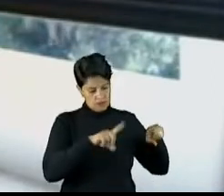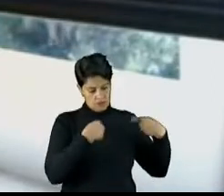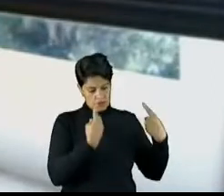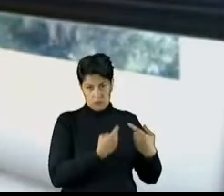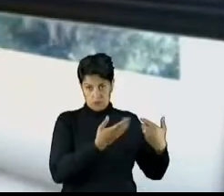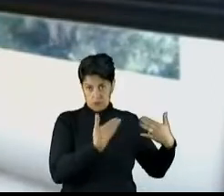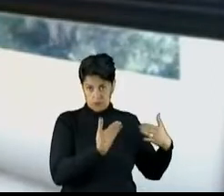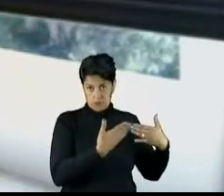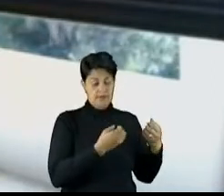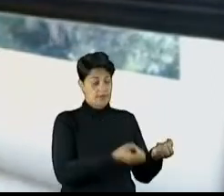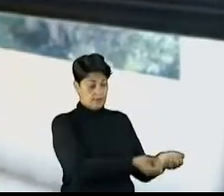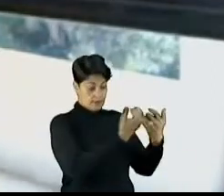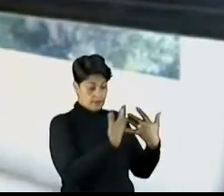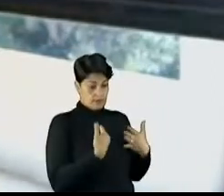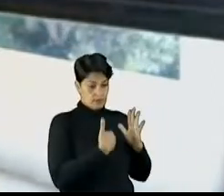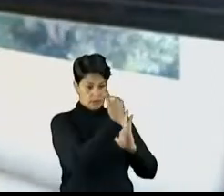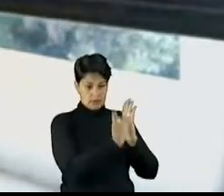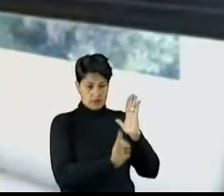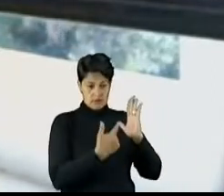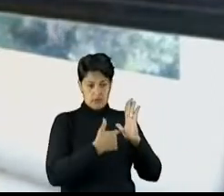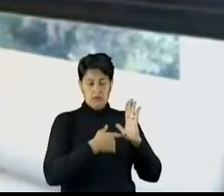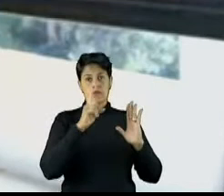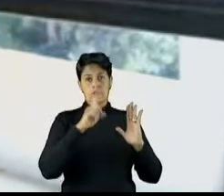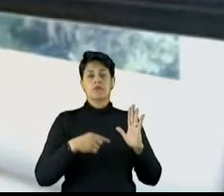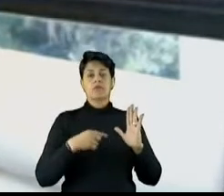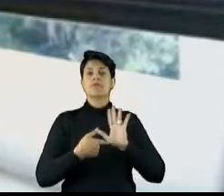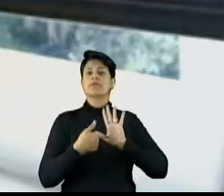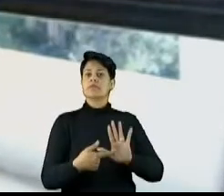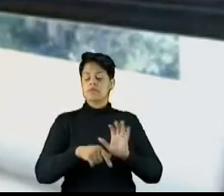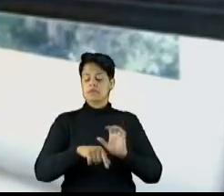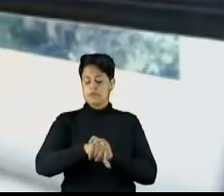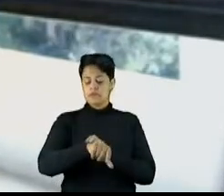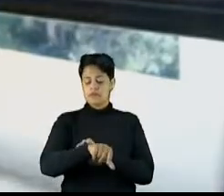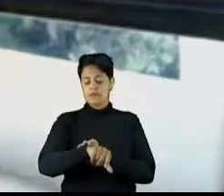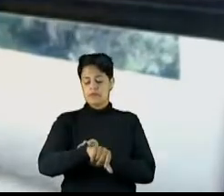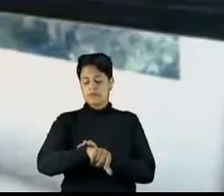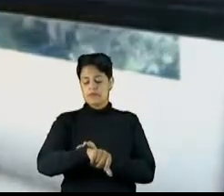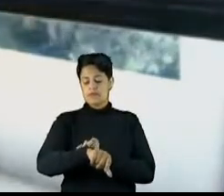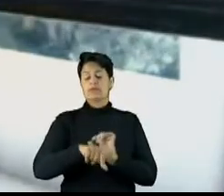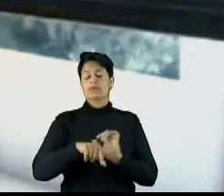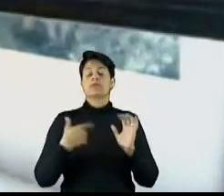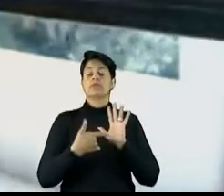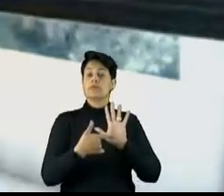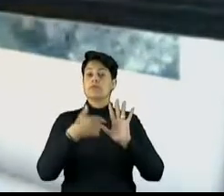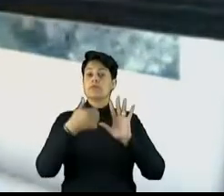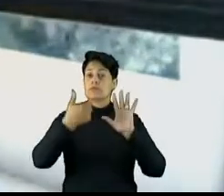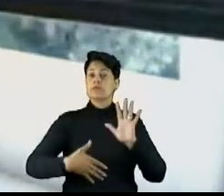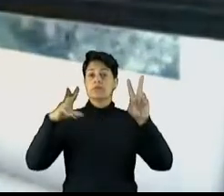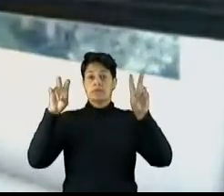Assim, considerando a magnitude e a complexidade dos estudos a serem efetuados, acatei a proposta da unidade técnica de antecipar